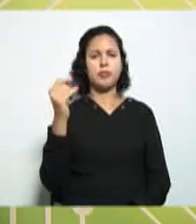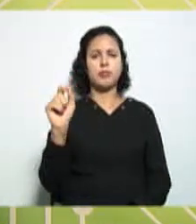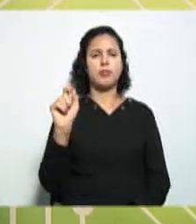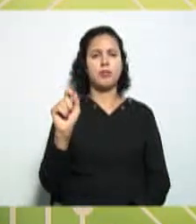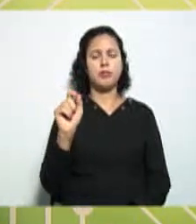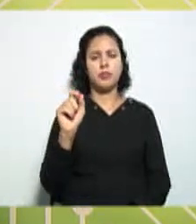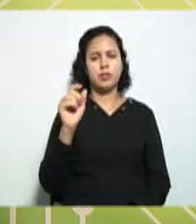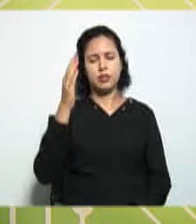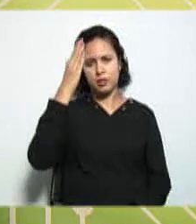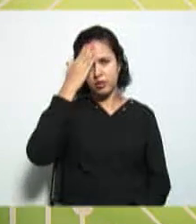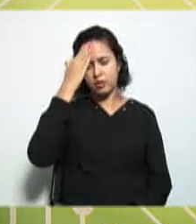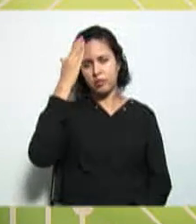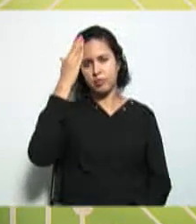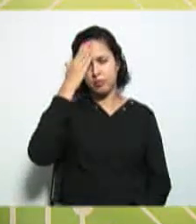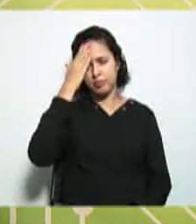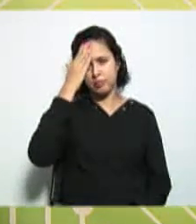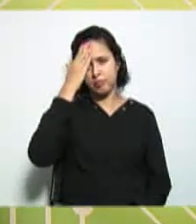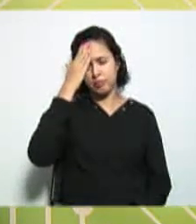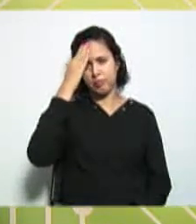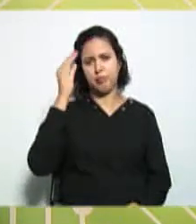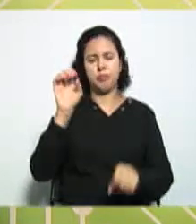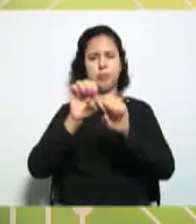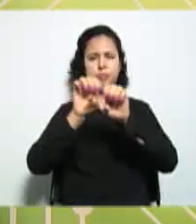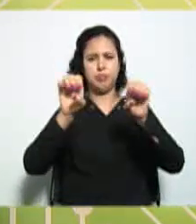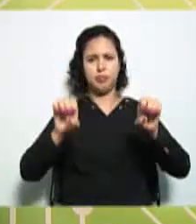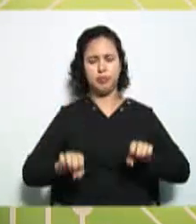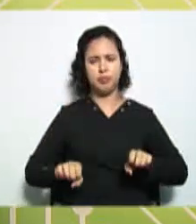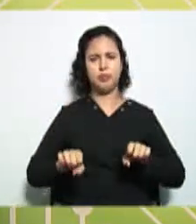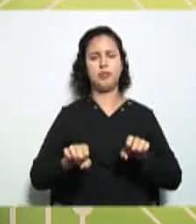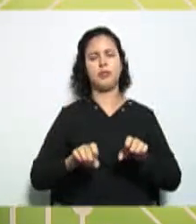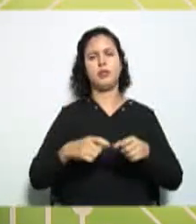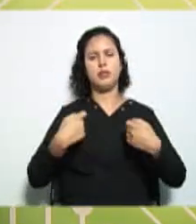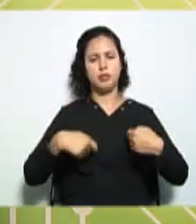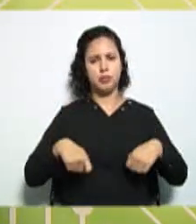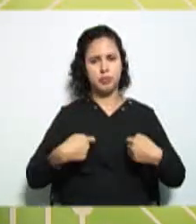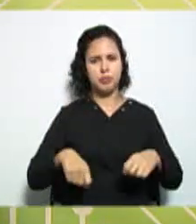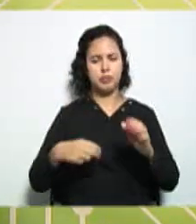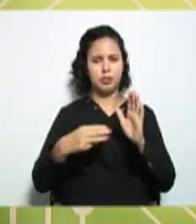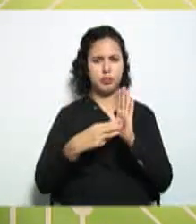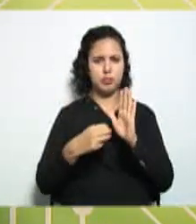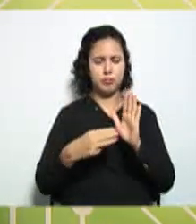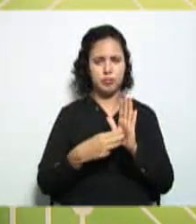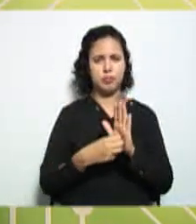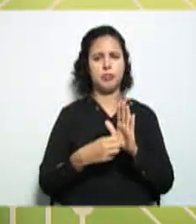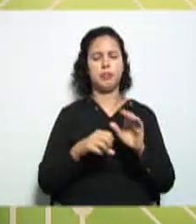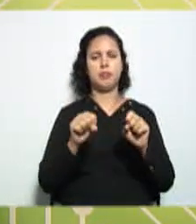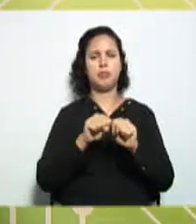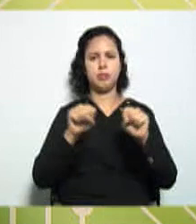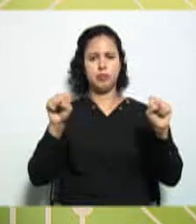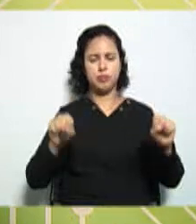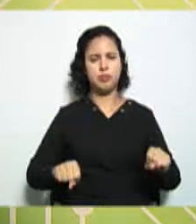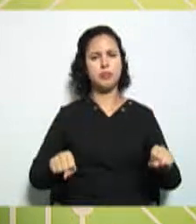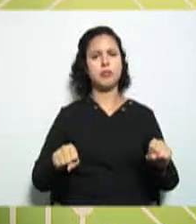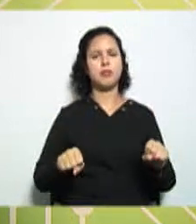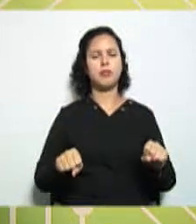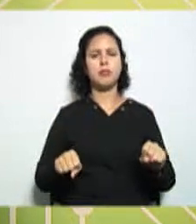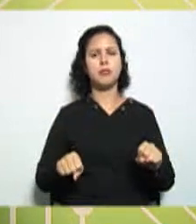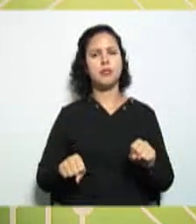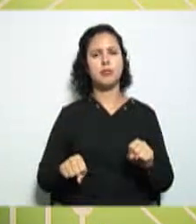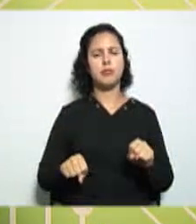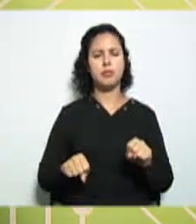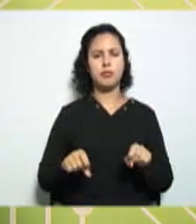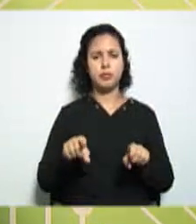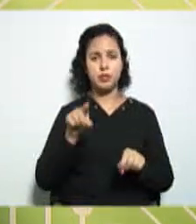questões de saberes mais elaborados, que precisam de um método, uma sistematização. Você